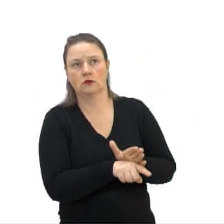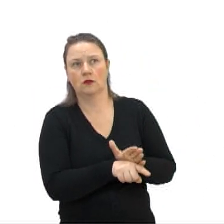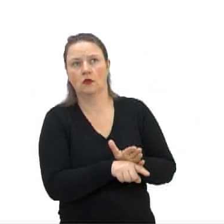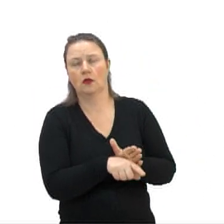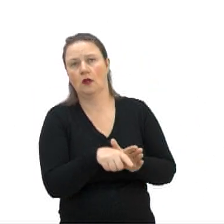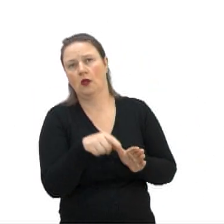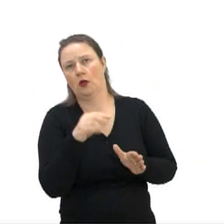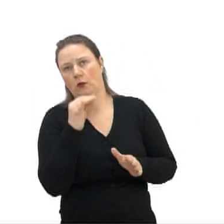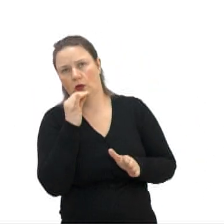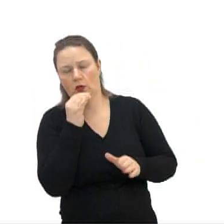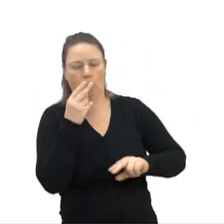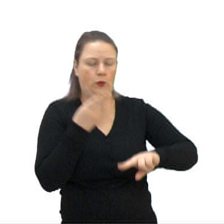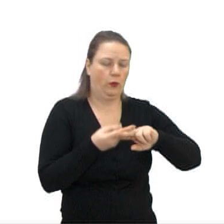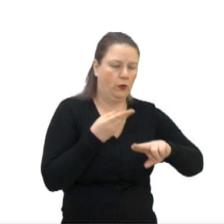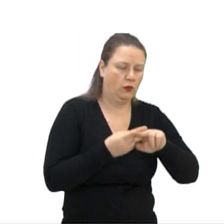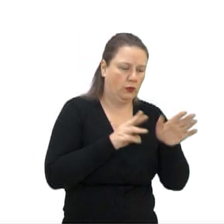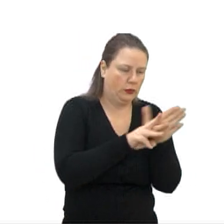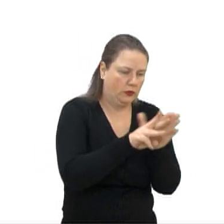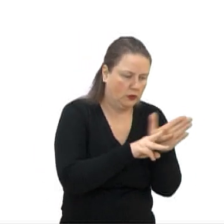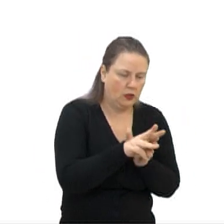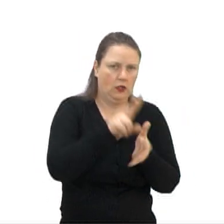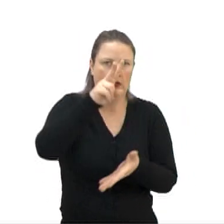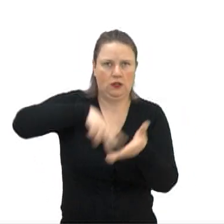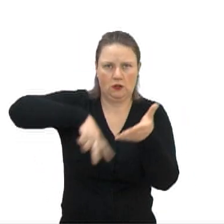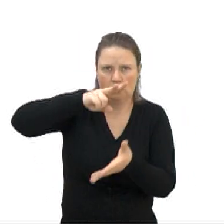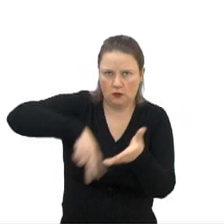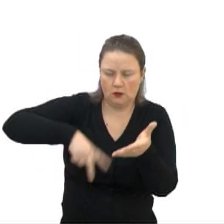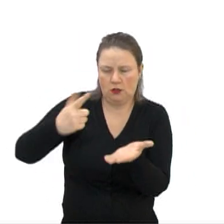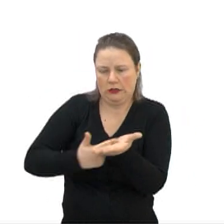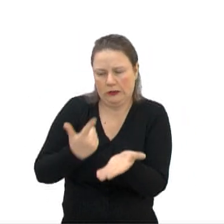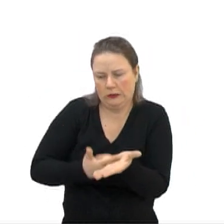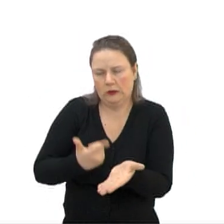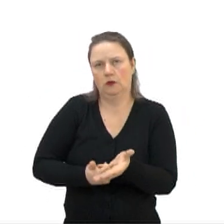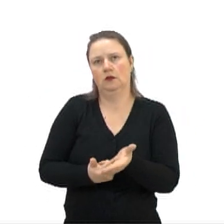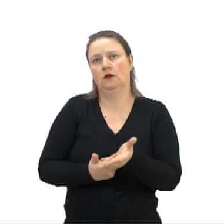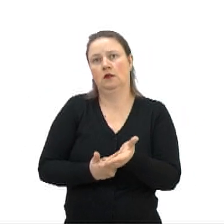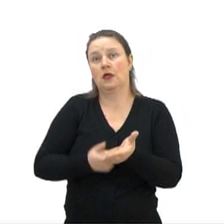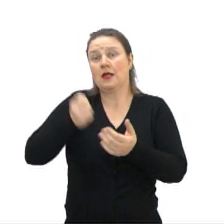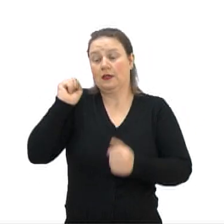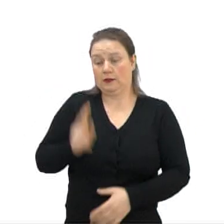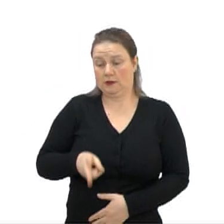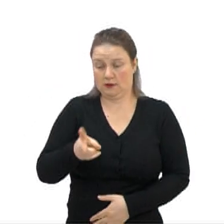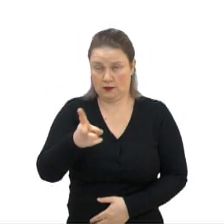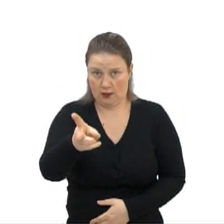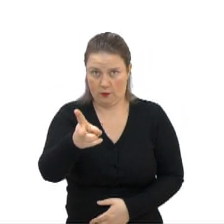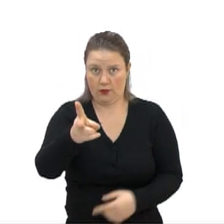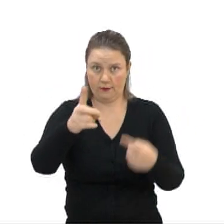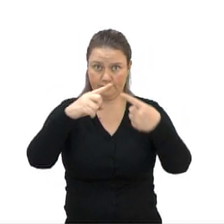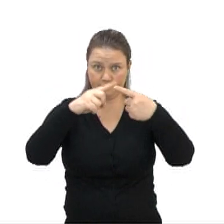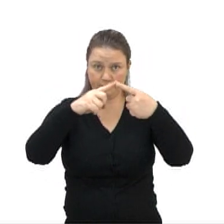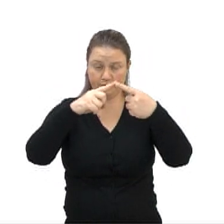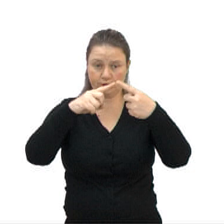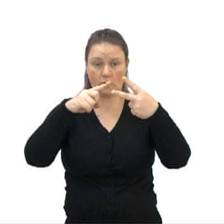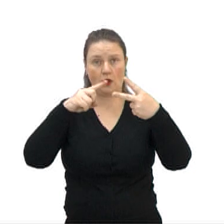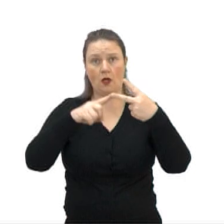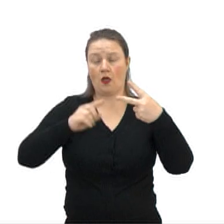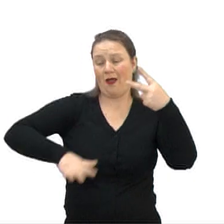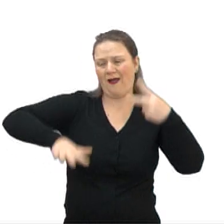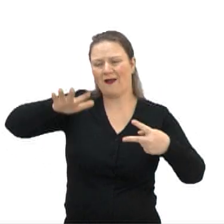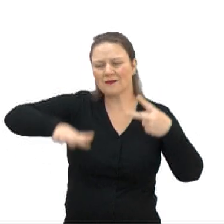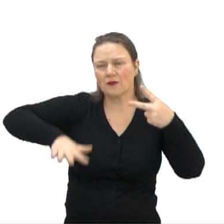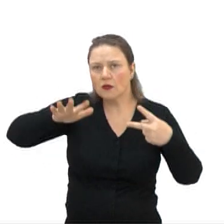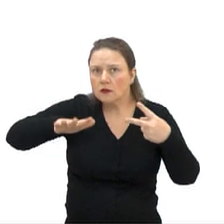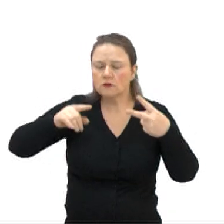Utiliza o WhatsApp, lê livros. Sempre, às vezes ou nunca. Então, eu tenho essas três opções de